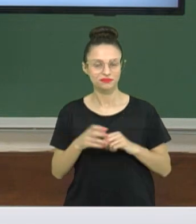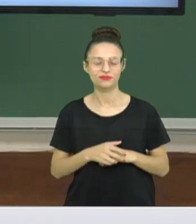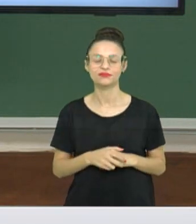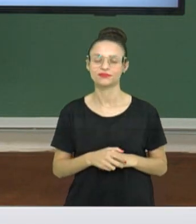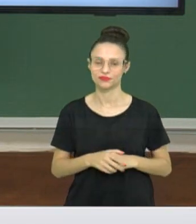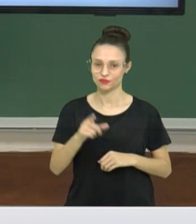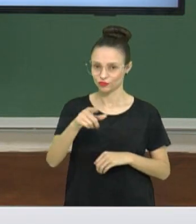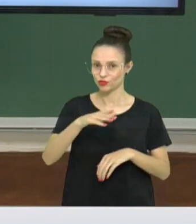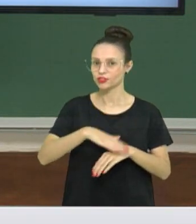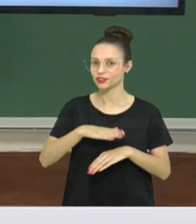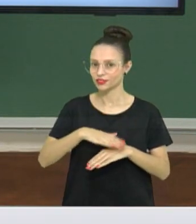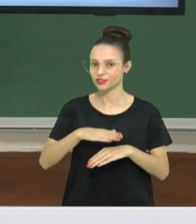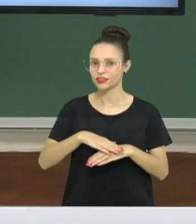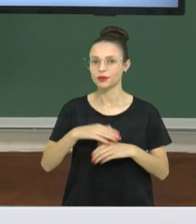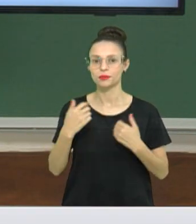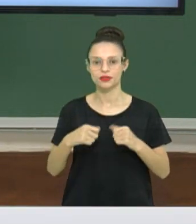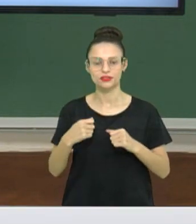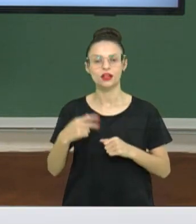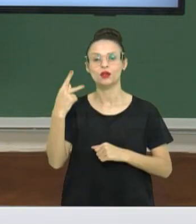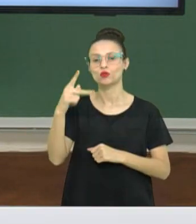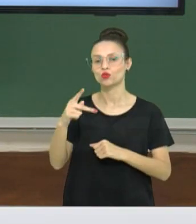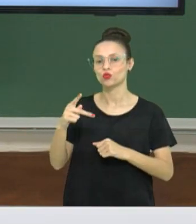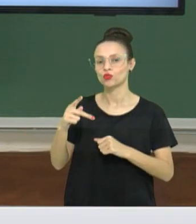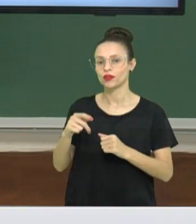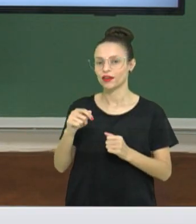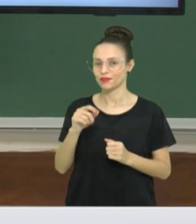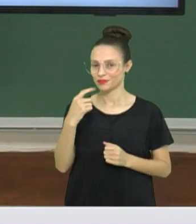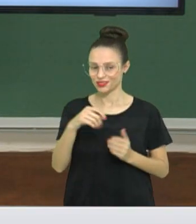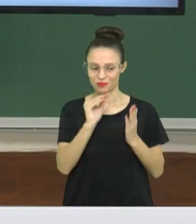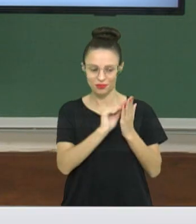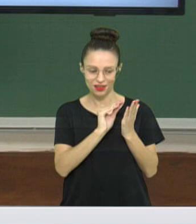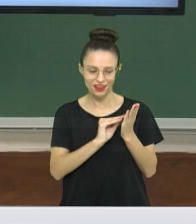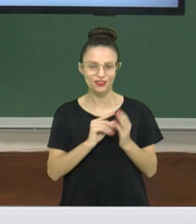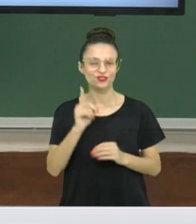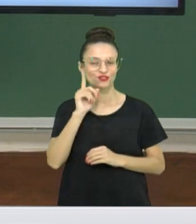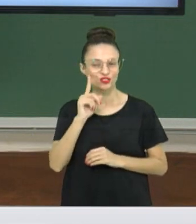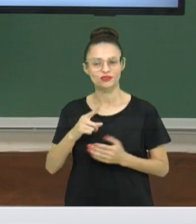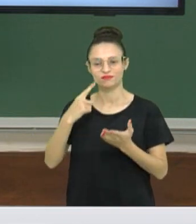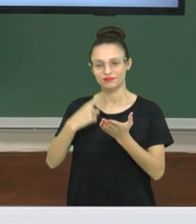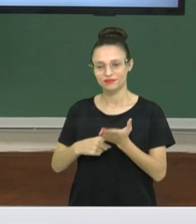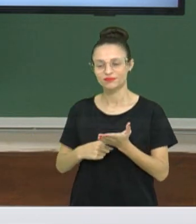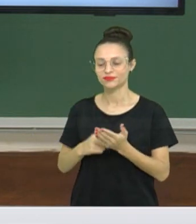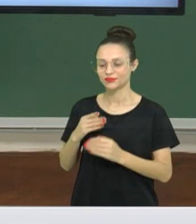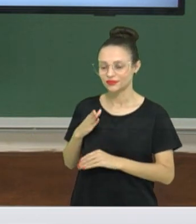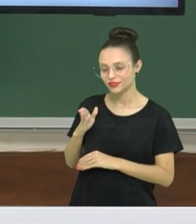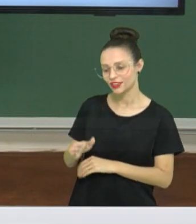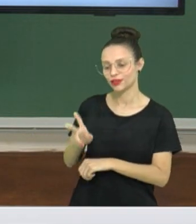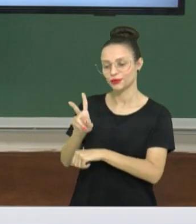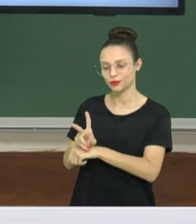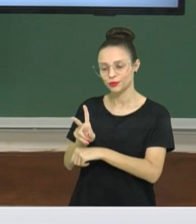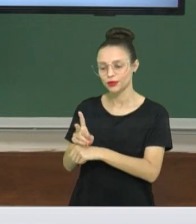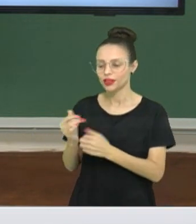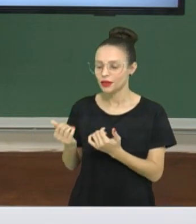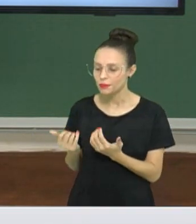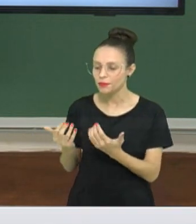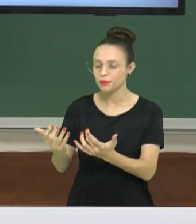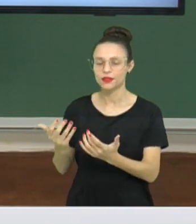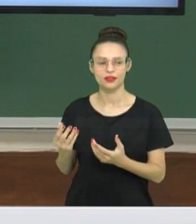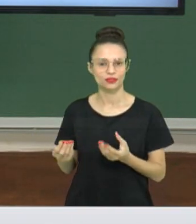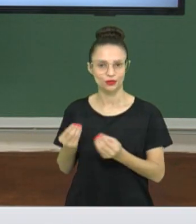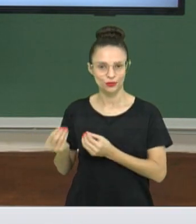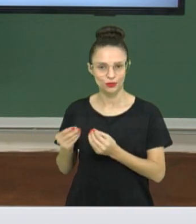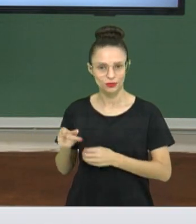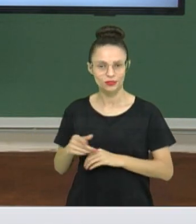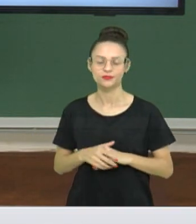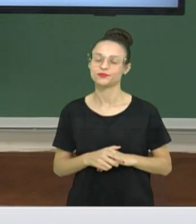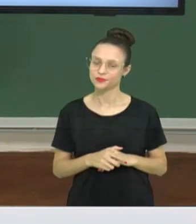Que você vai ter que abrir um espaço na sua agenda, na sua rotina, para ir ao encontro dessa planta, para ir ao encontro